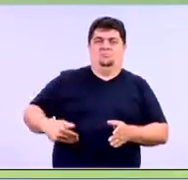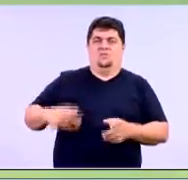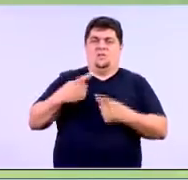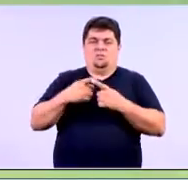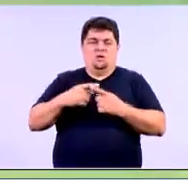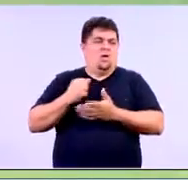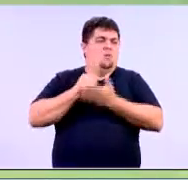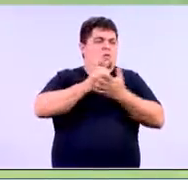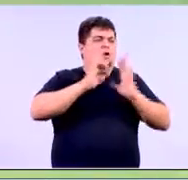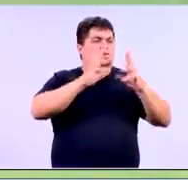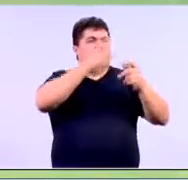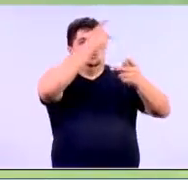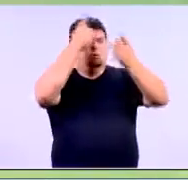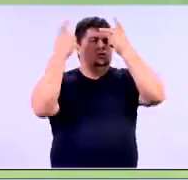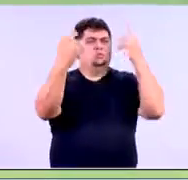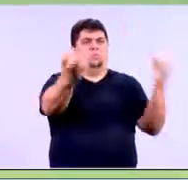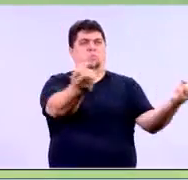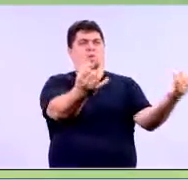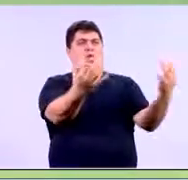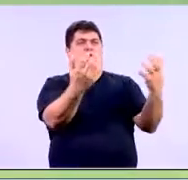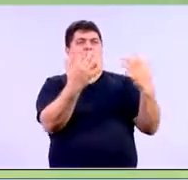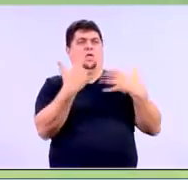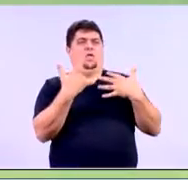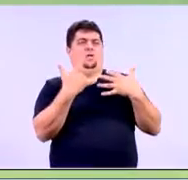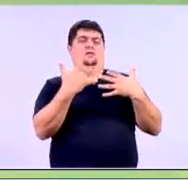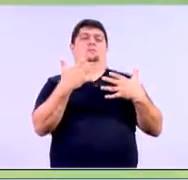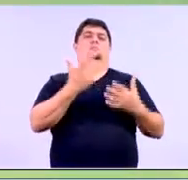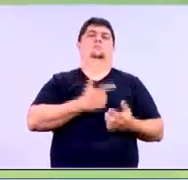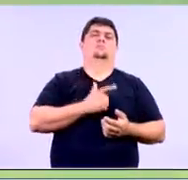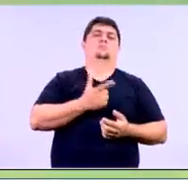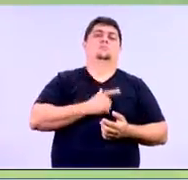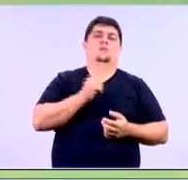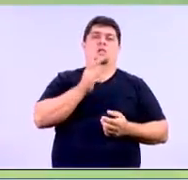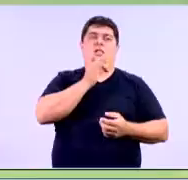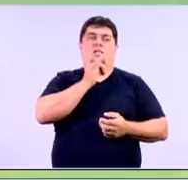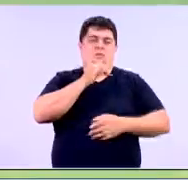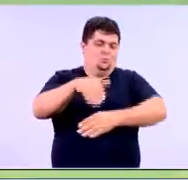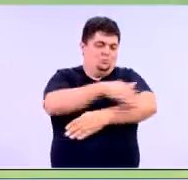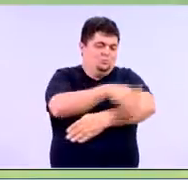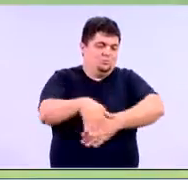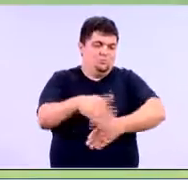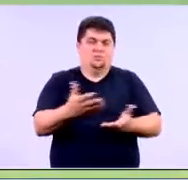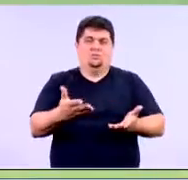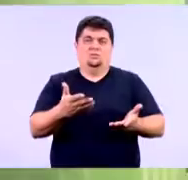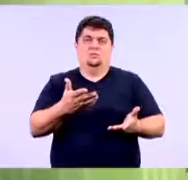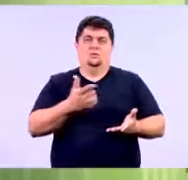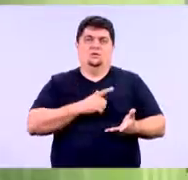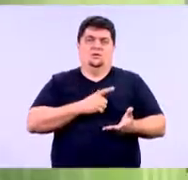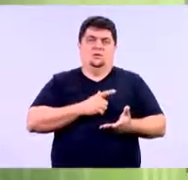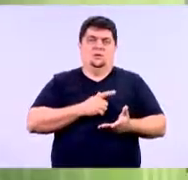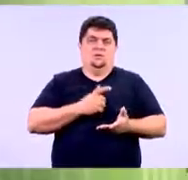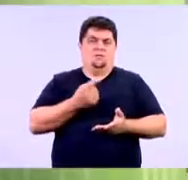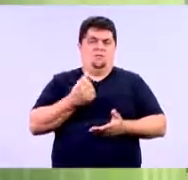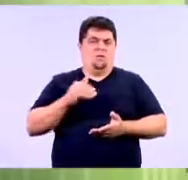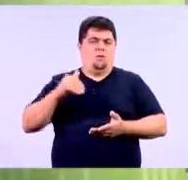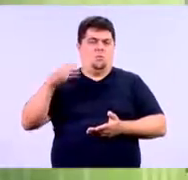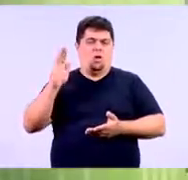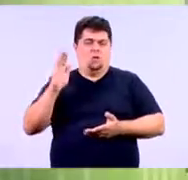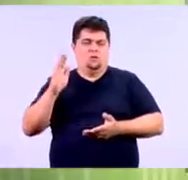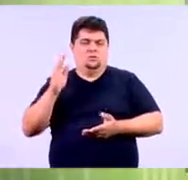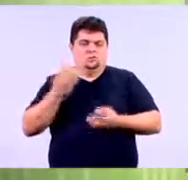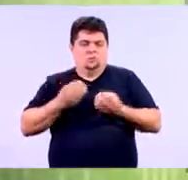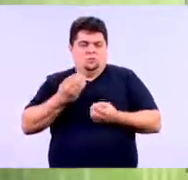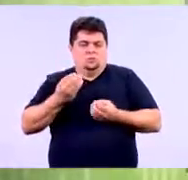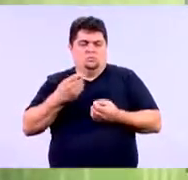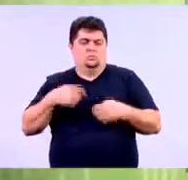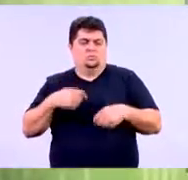valorize, por exemplo, uma pavimentação da rua ela teve um custo maior, então ela vai ser agregada esse